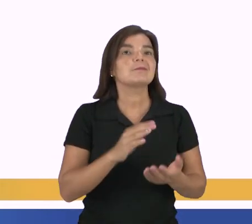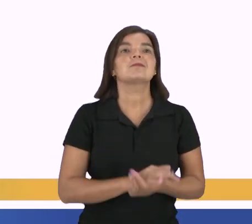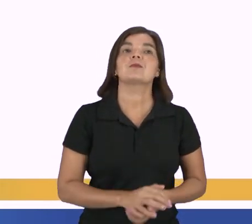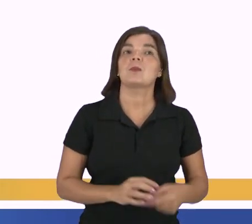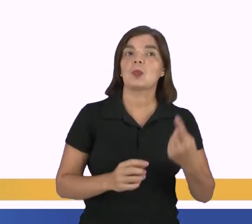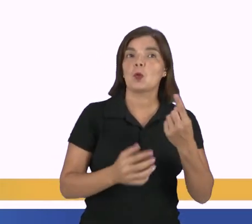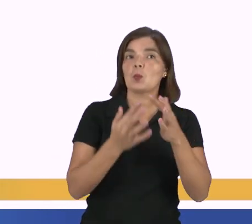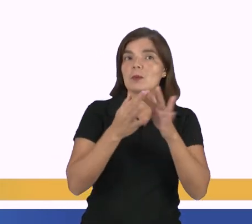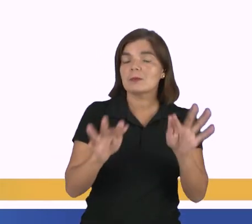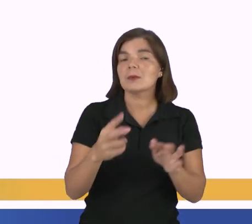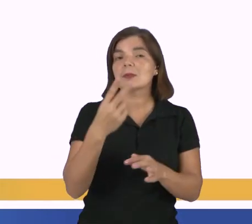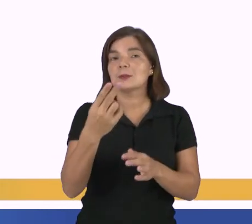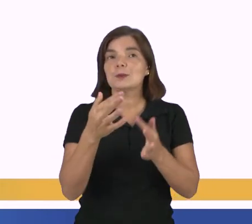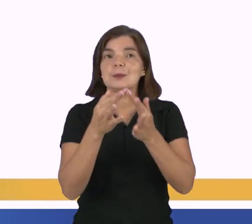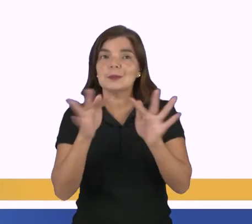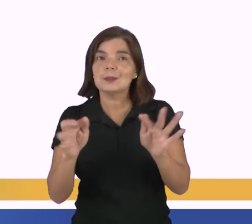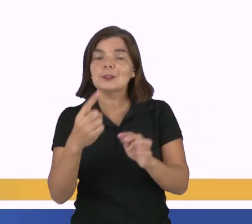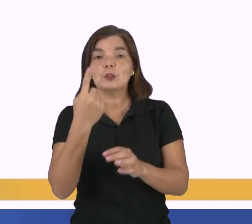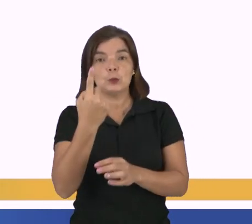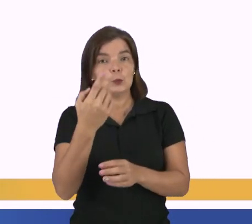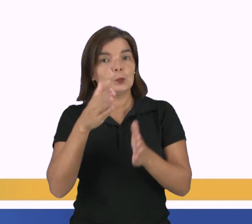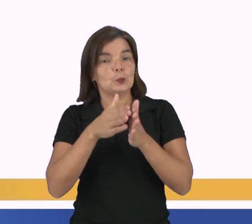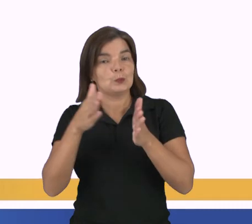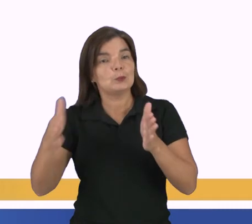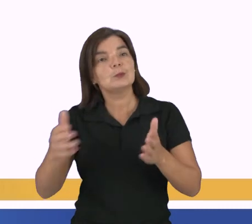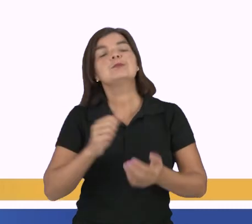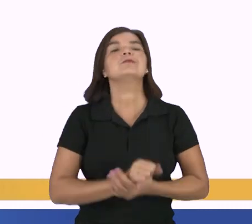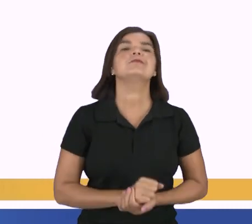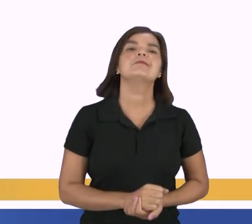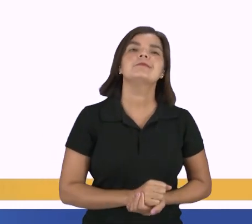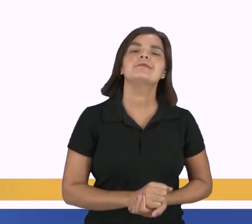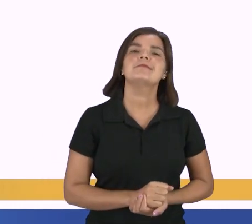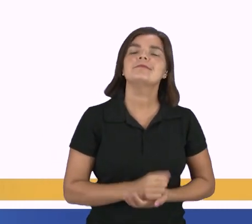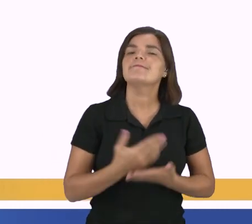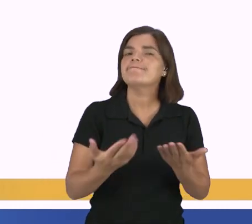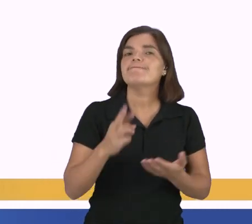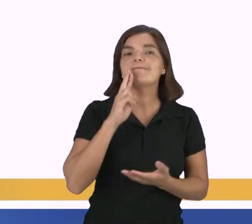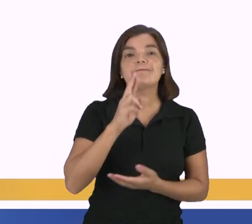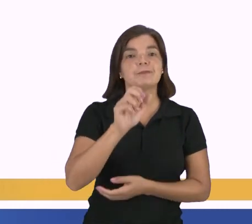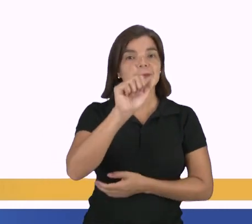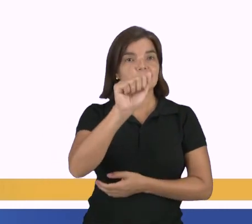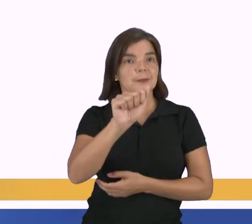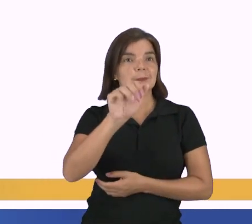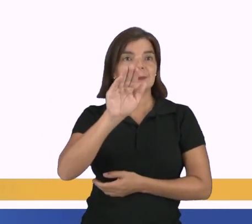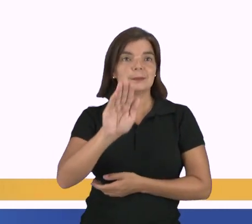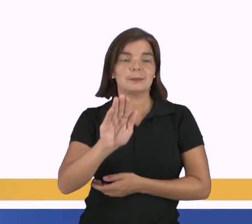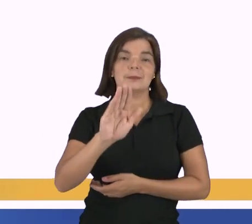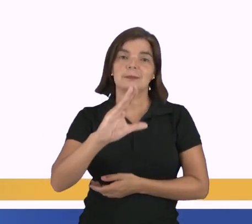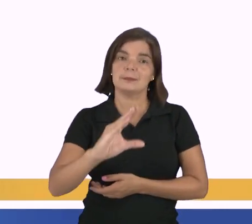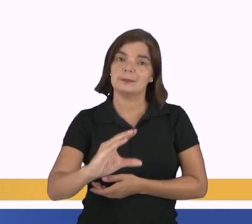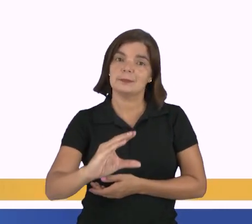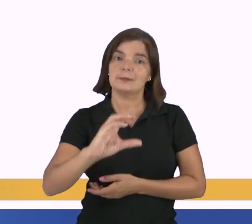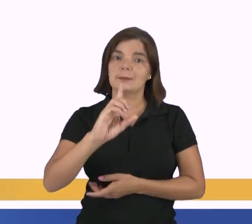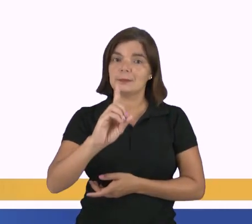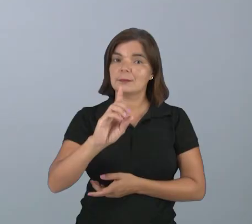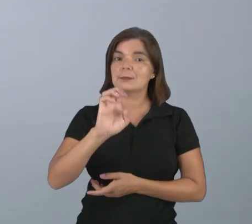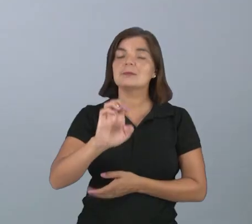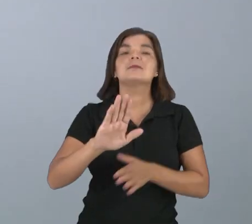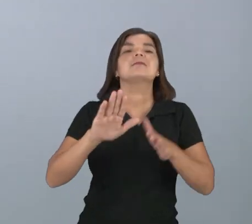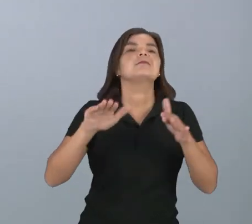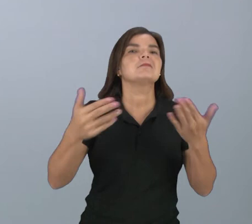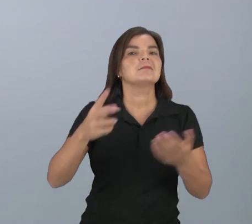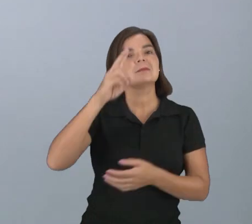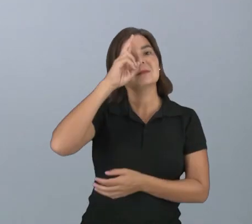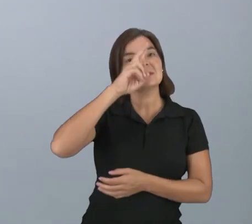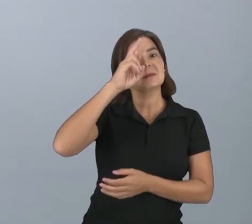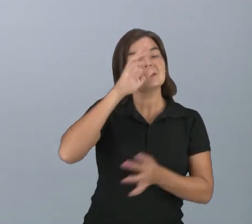2 períodos? Uma frase, 2 orações e um período? Ou uma frase, uma oração e 2 períodos? Nós temos que lembrar que